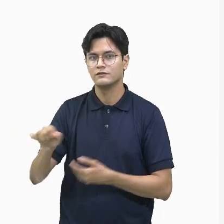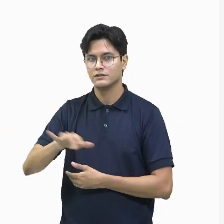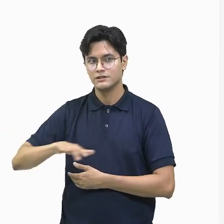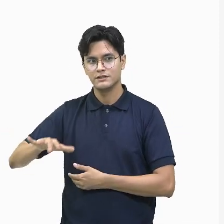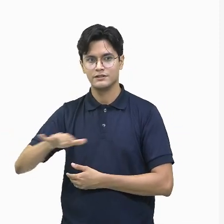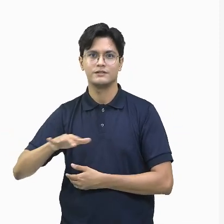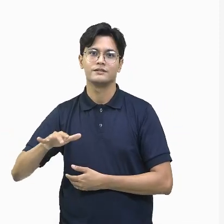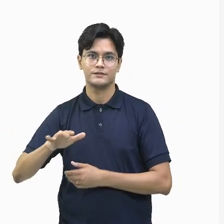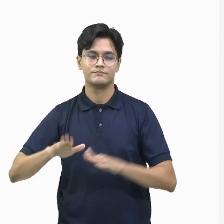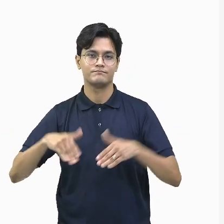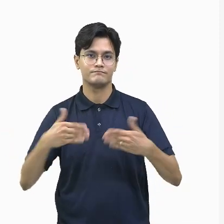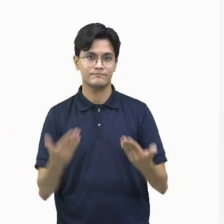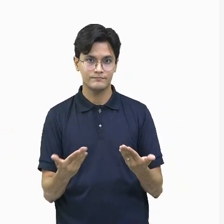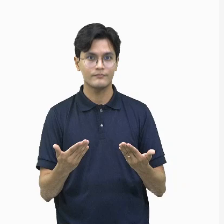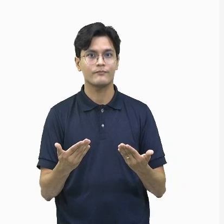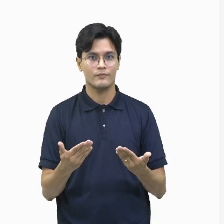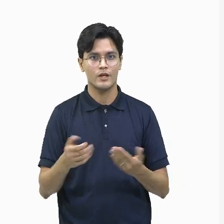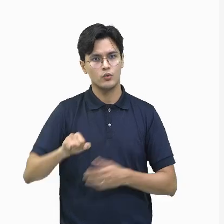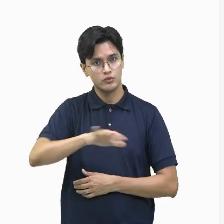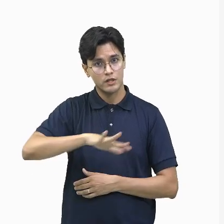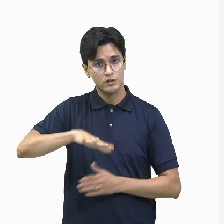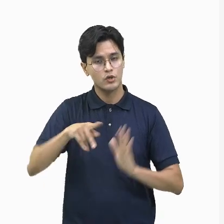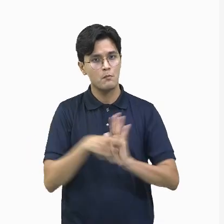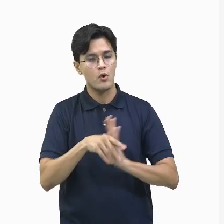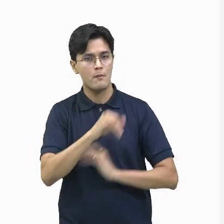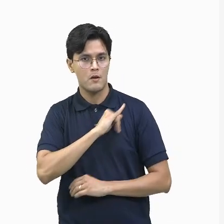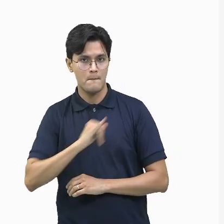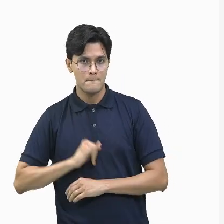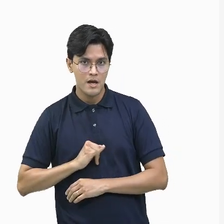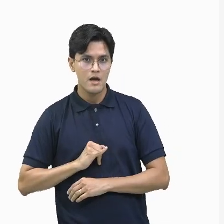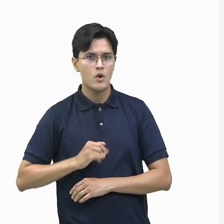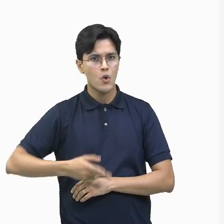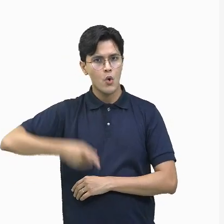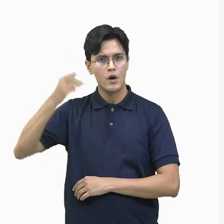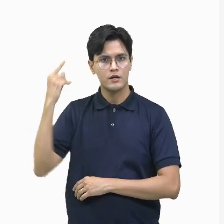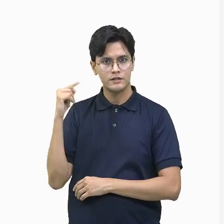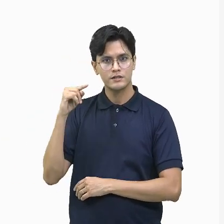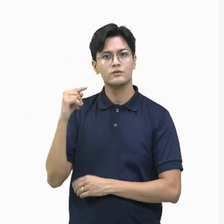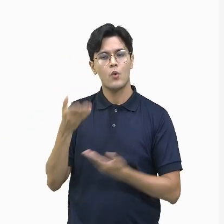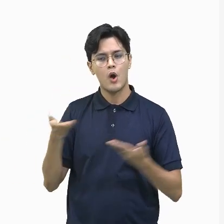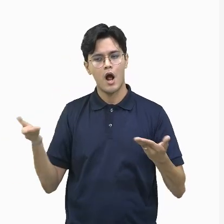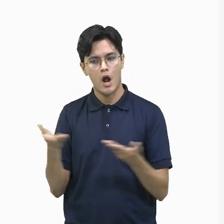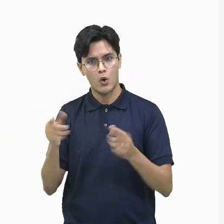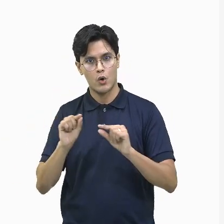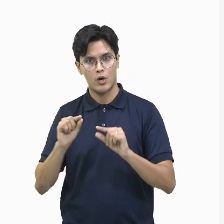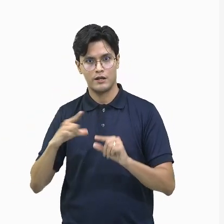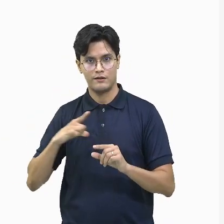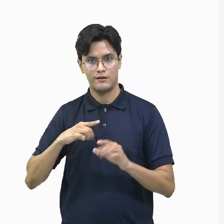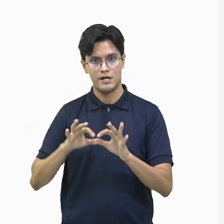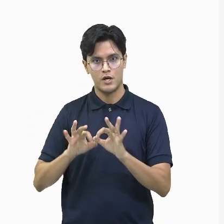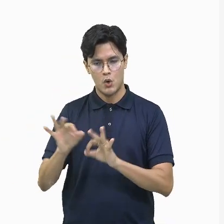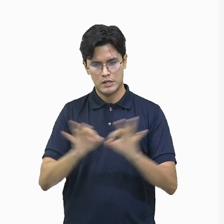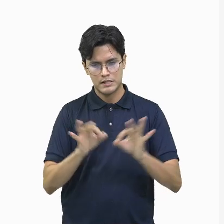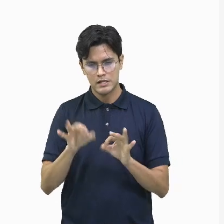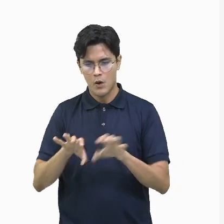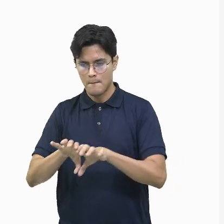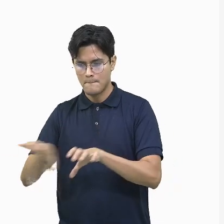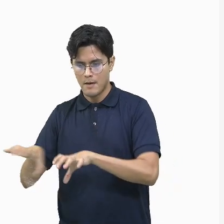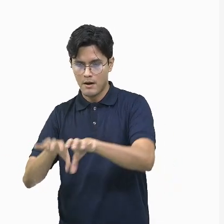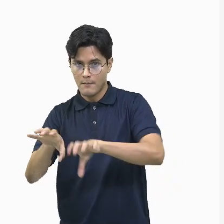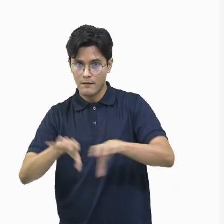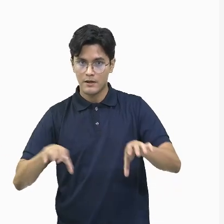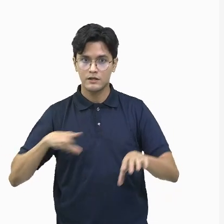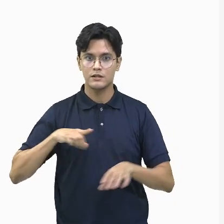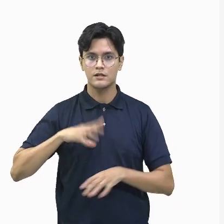do antigo império ele foi dividido em diversos reinos: bárbaros,